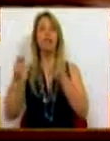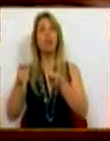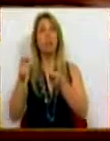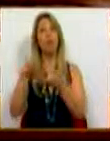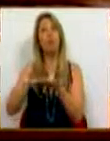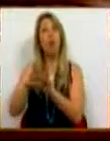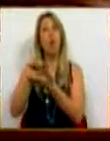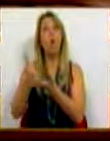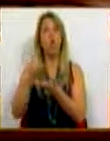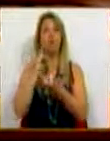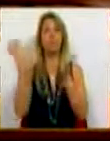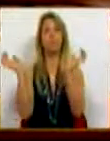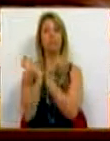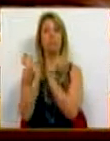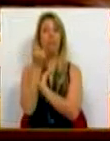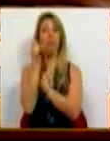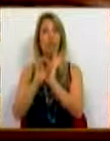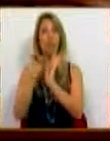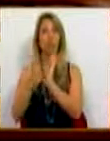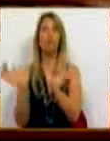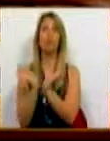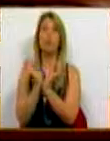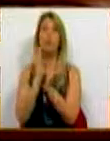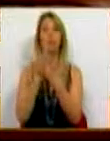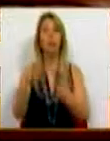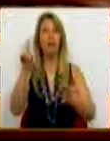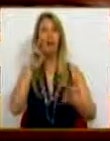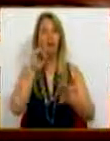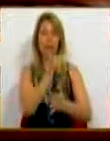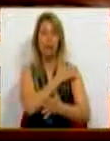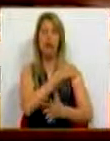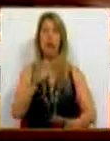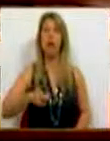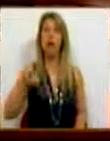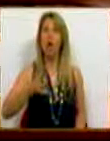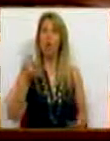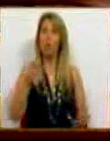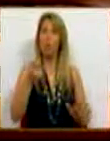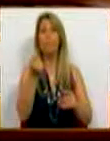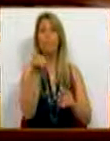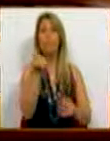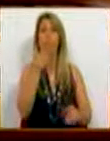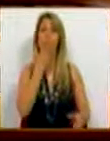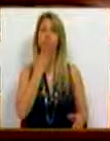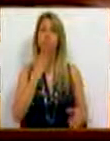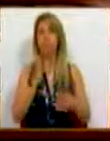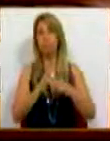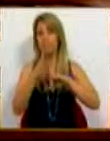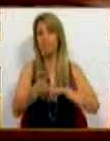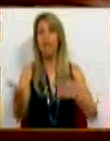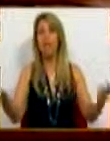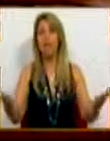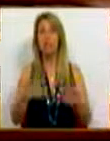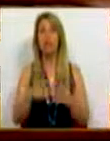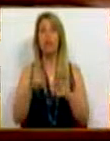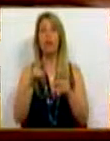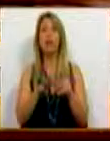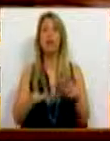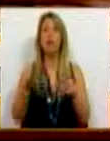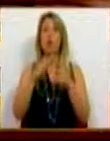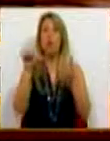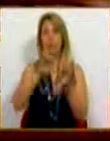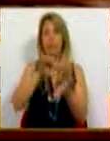pretende garantir o mercado de arrendamento a preços acessíveis que assegura a democratização do acesso à habitação no centro das cidades.